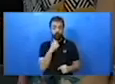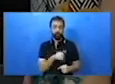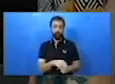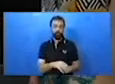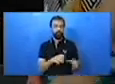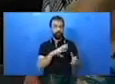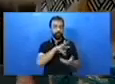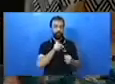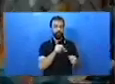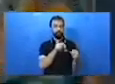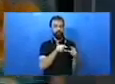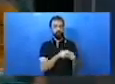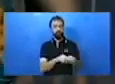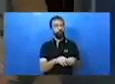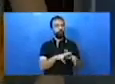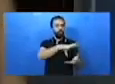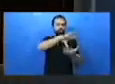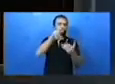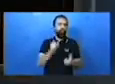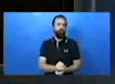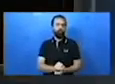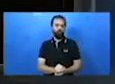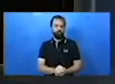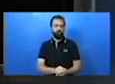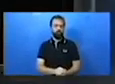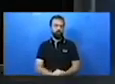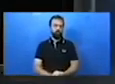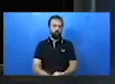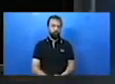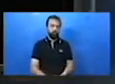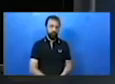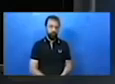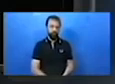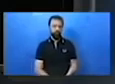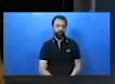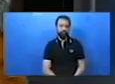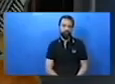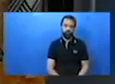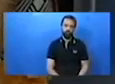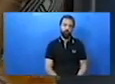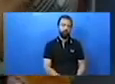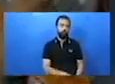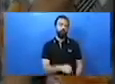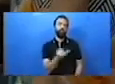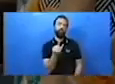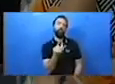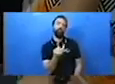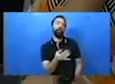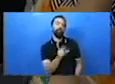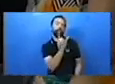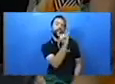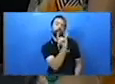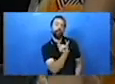tenho esse retângulo aqui, que é tudo que eu tenho. É o meu todo referência. Quantos quadradinhos tem um